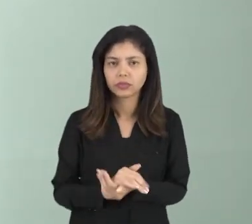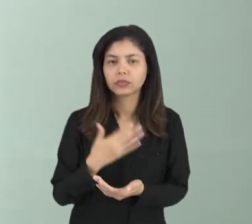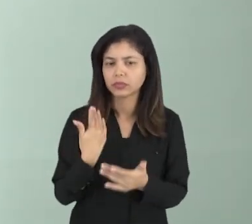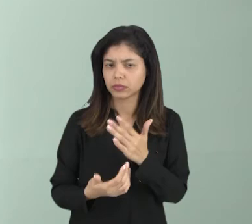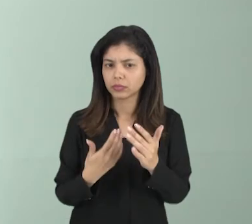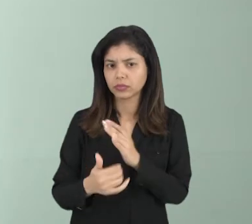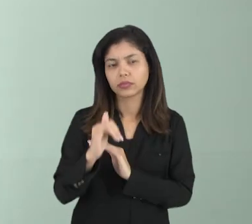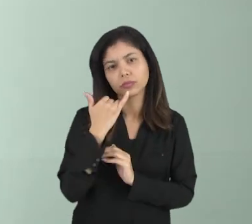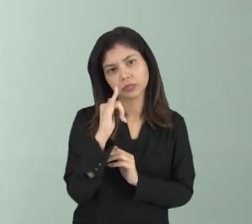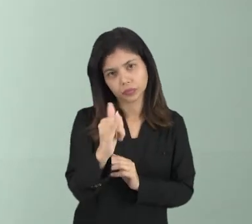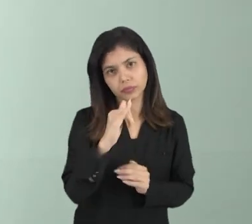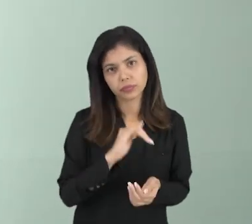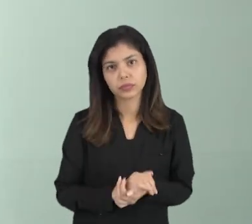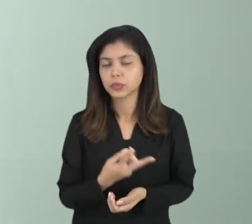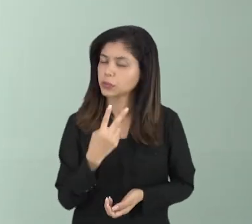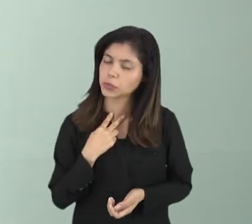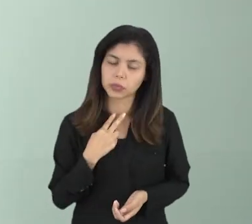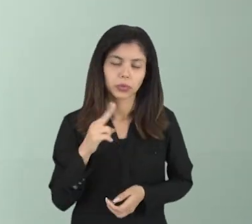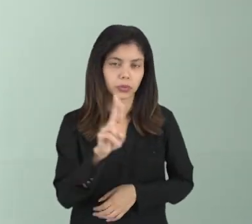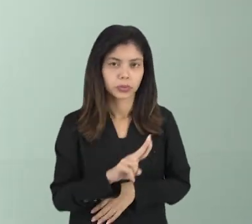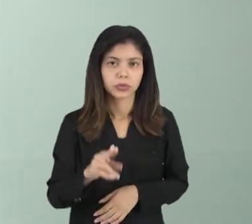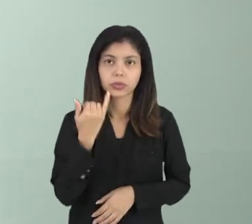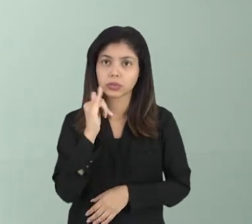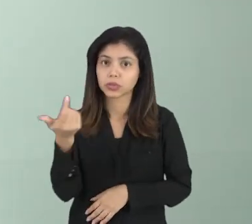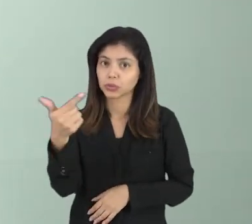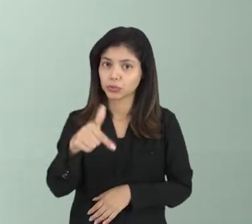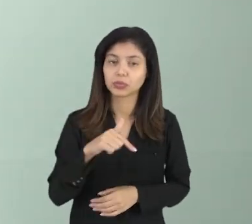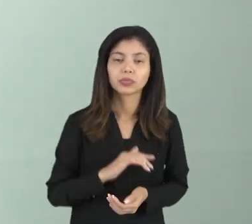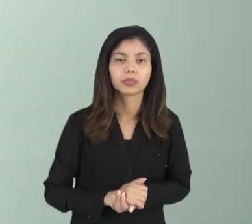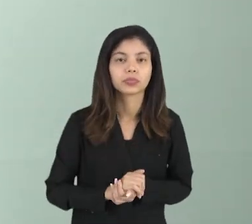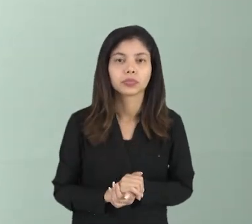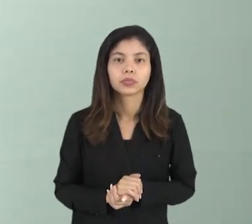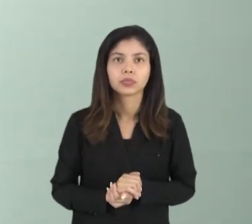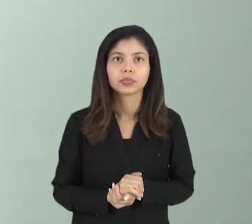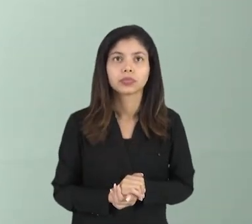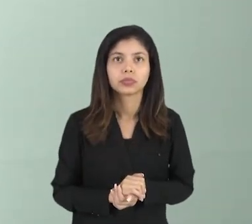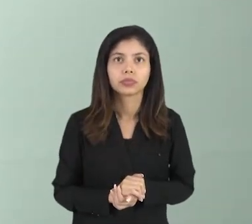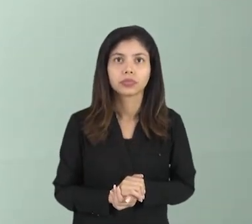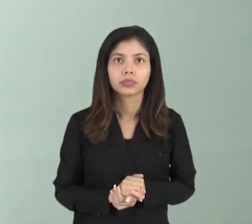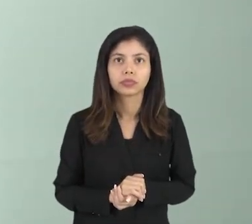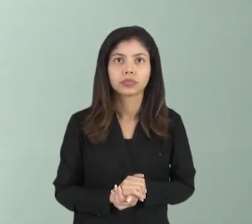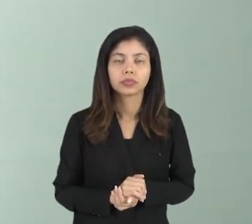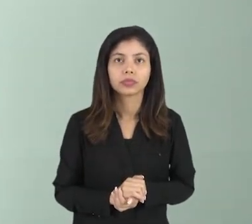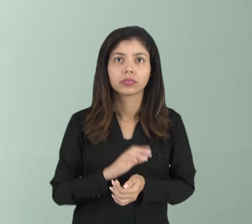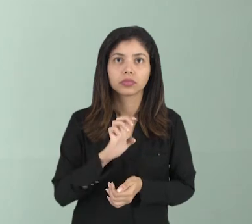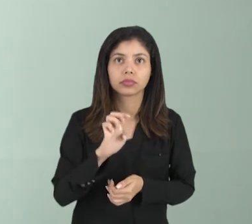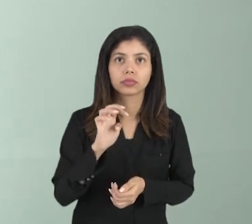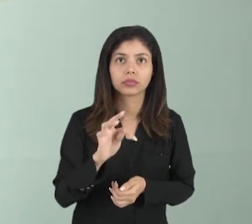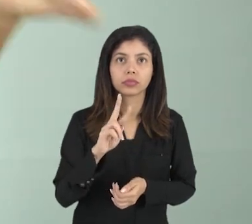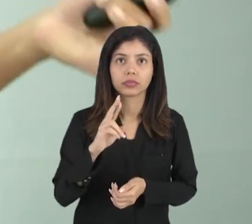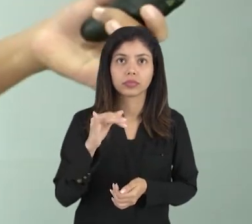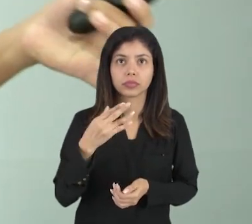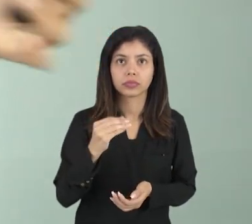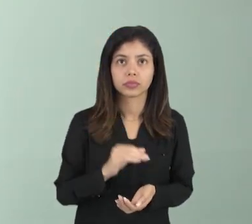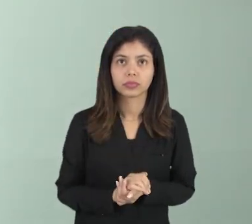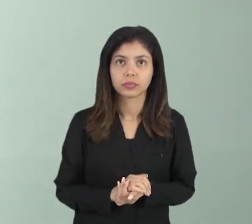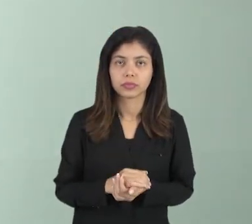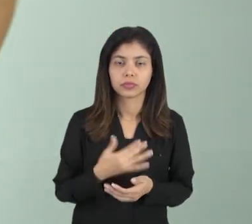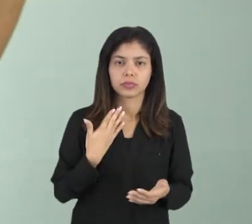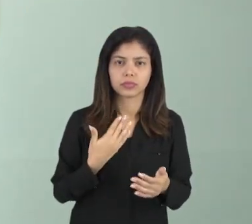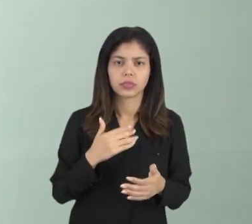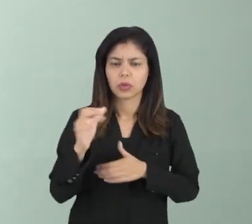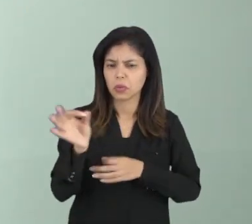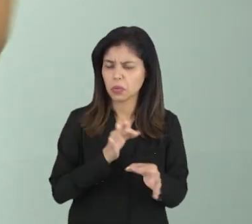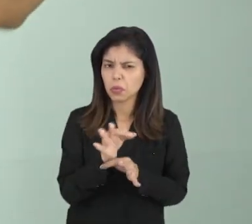perca energética e eu não posso utilizar essa energia novamente. Então tá, a entropia do universo, ou seja, a desorganização